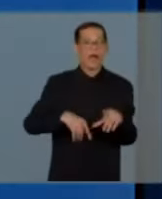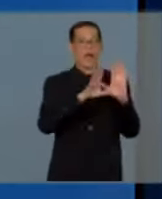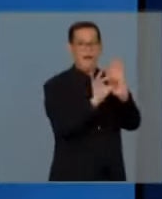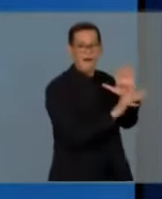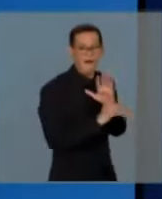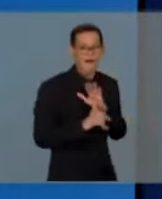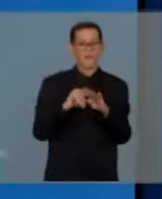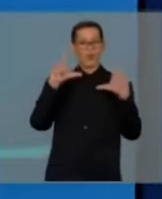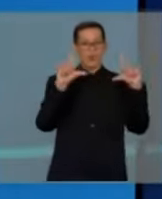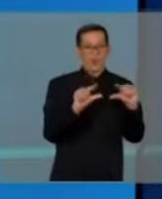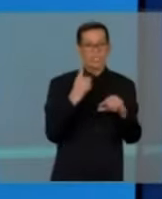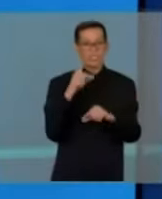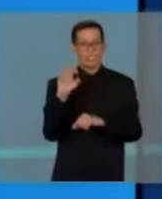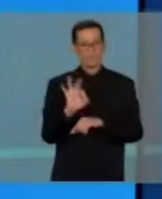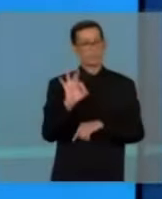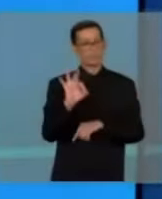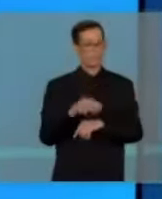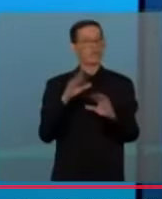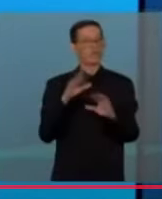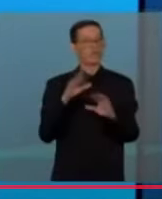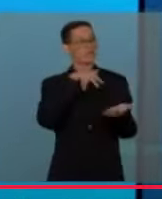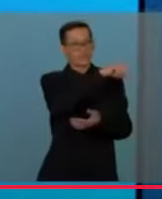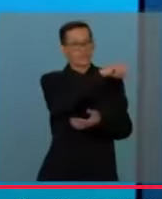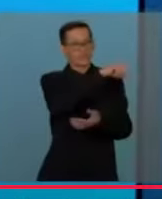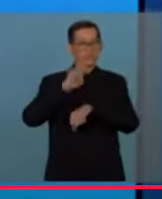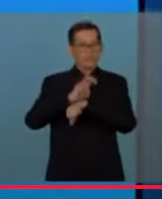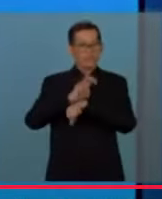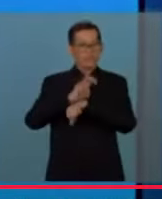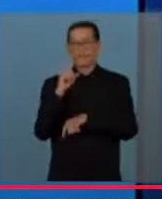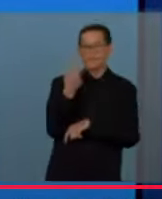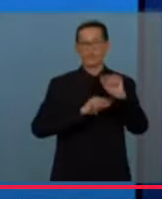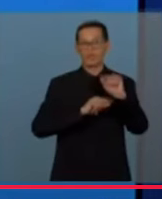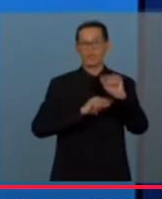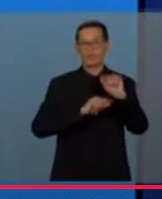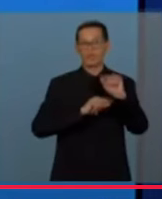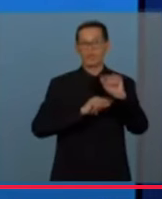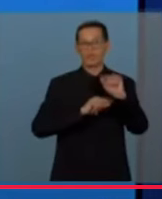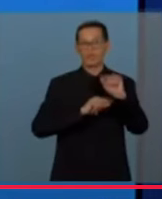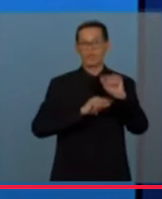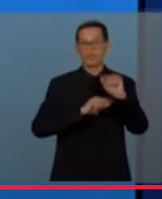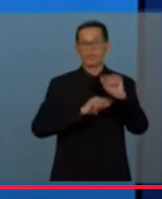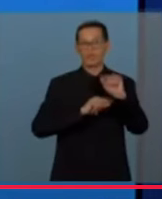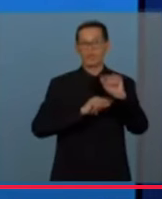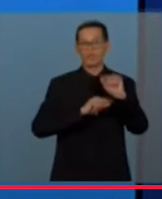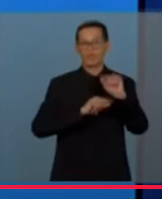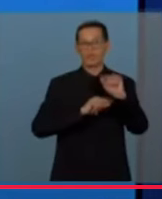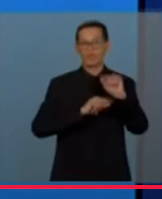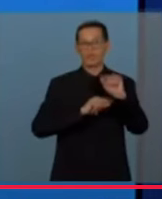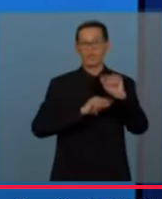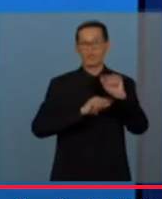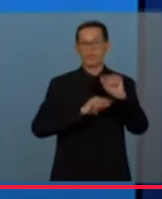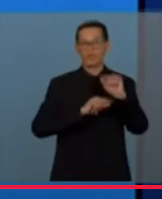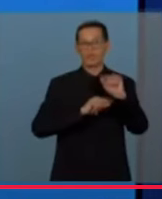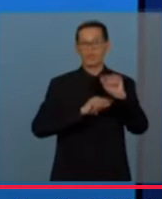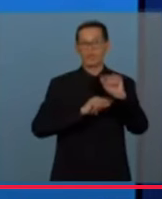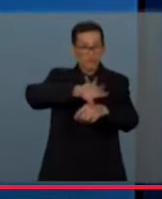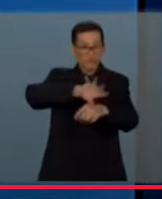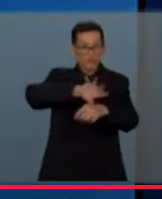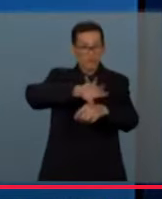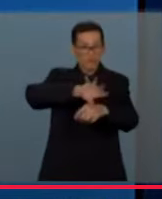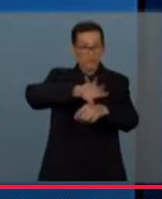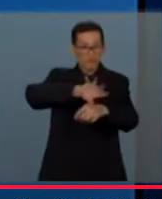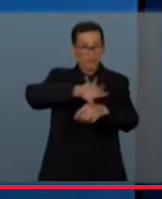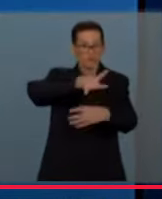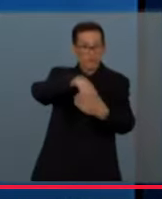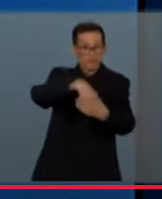estive outro dia na praça da Sera era por volta de 22 horas as crianças brincando a gente sabe que tem muito trabalho pela frente as crianças brincando não vamos voltar isso aqui porque eu não